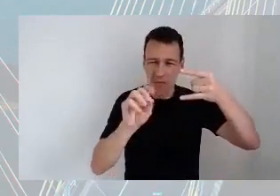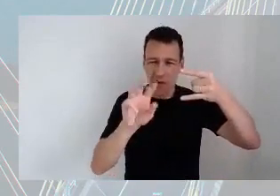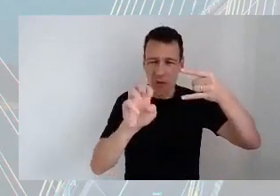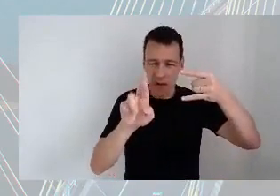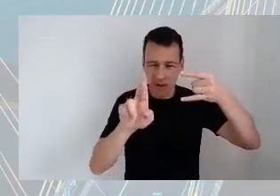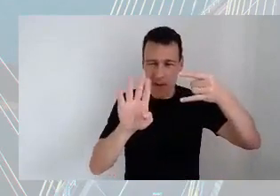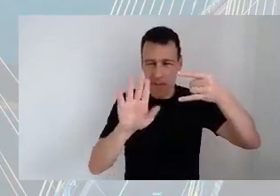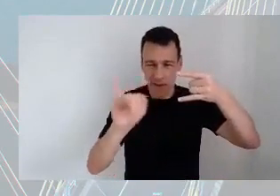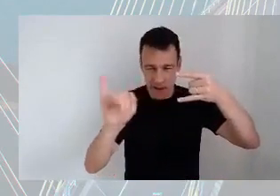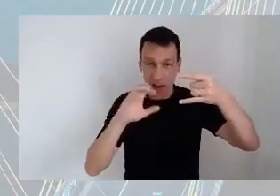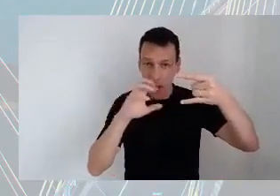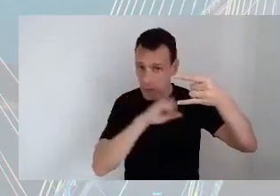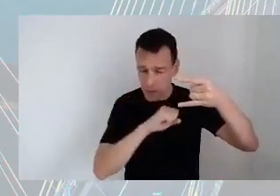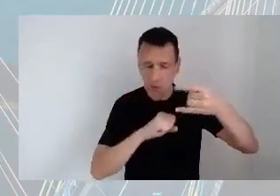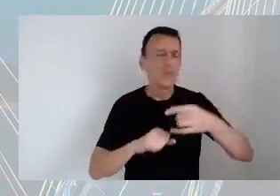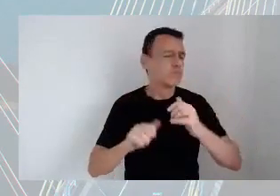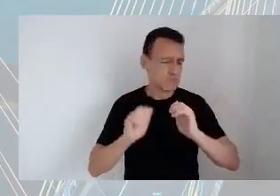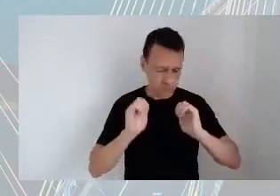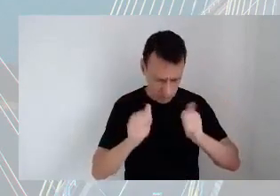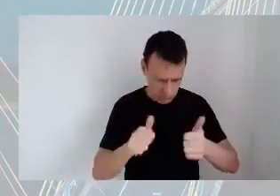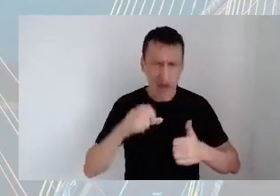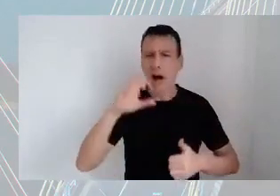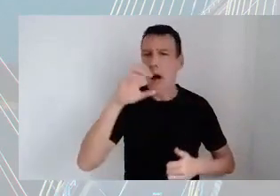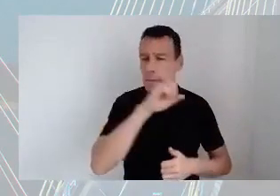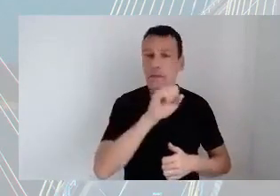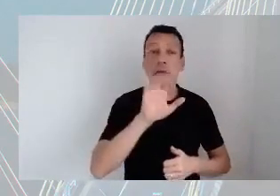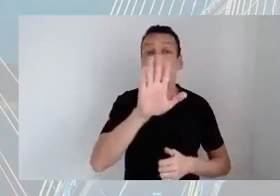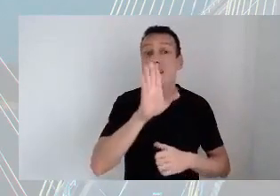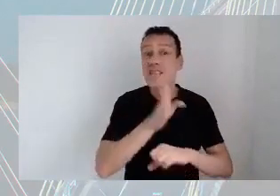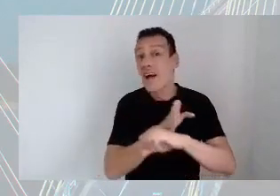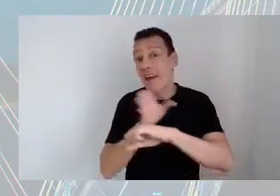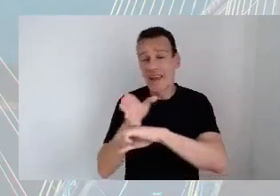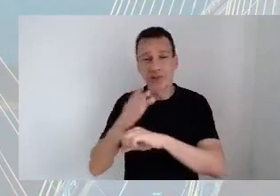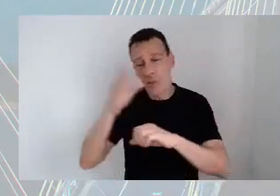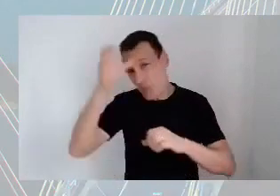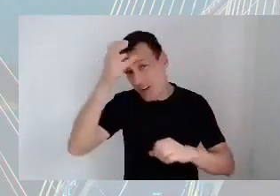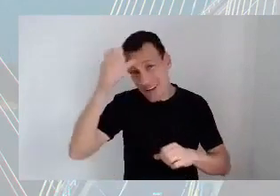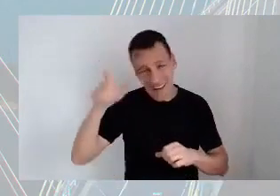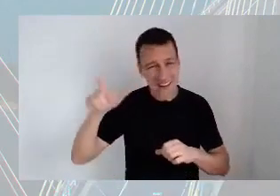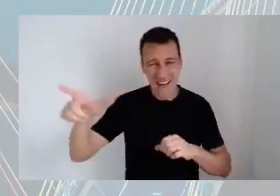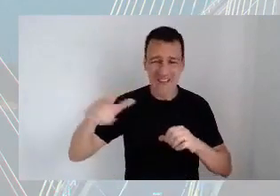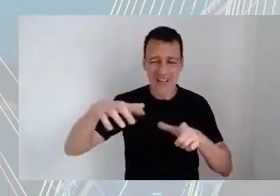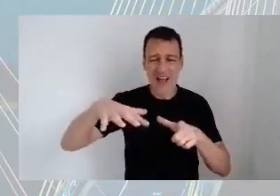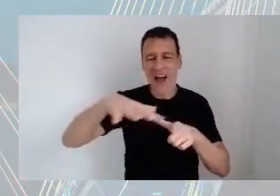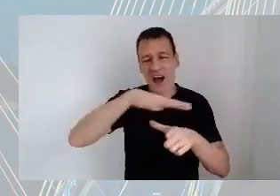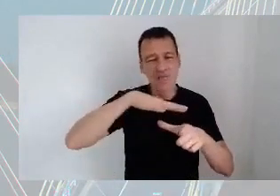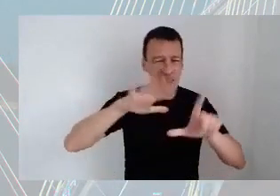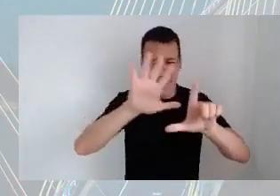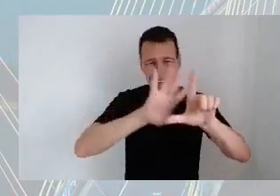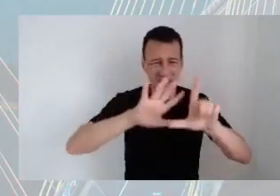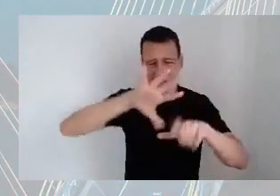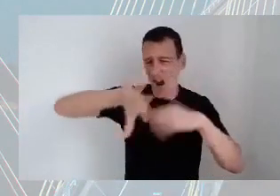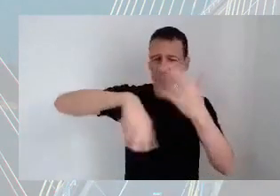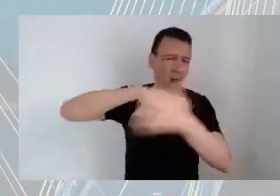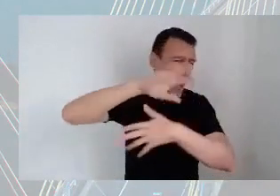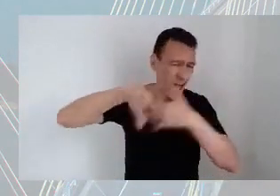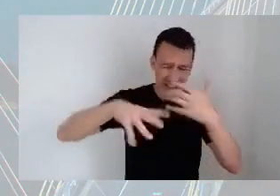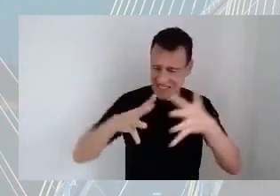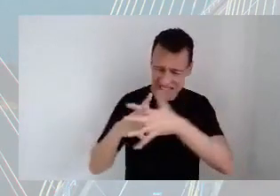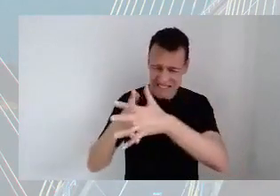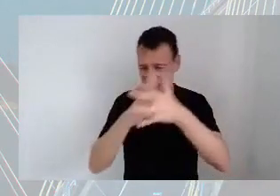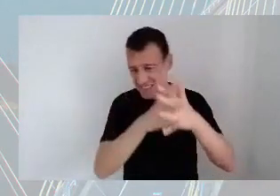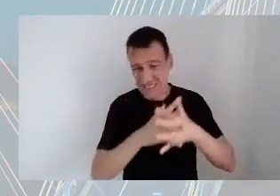num cliente que tem um ambiente desorganizado, desestruturado, quanto tempo você precisa para ter os